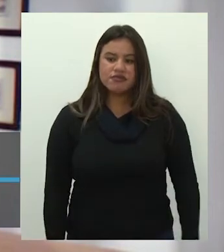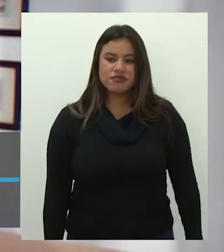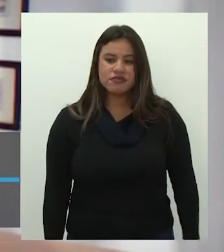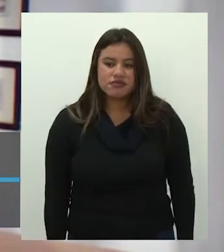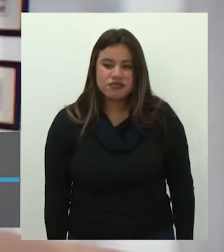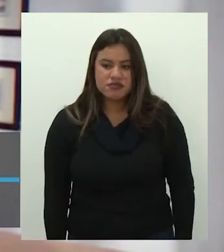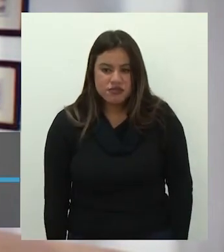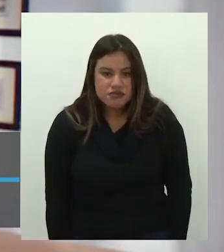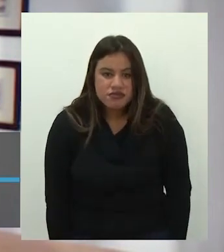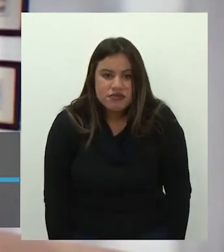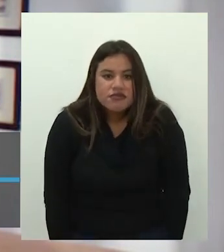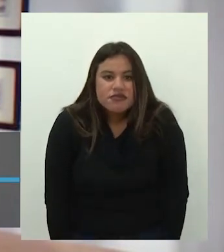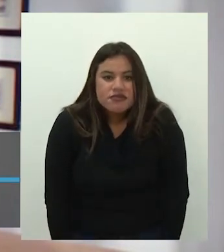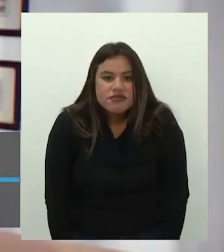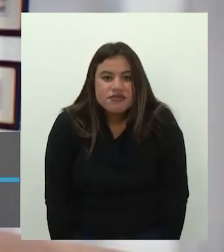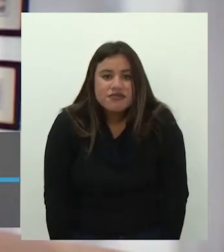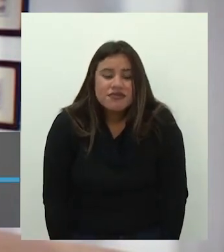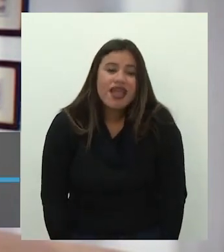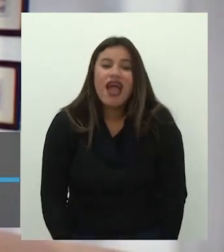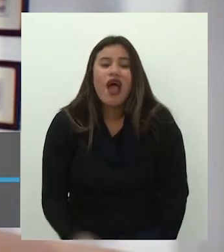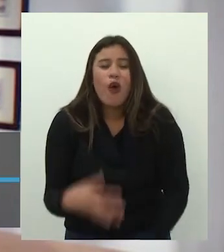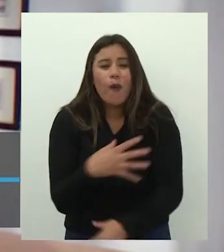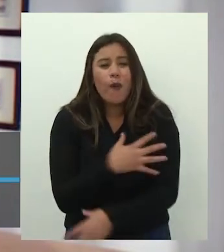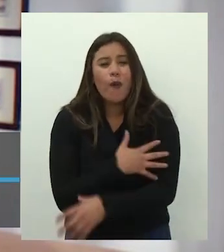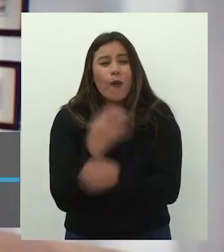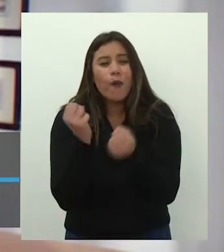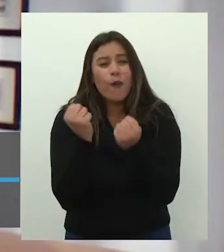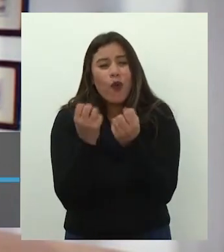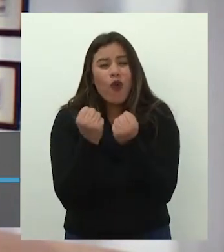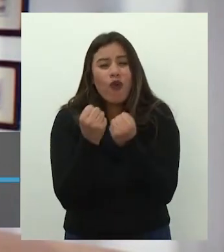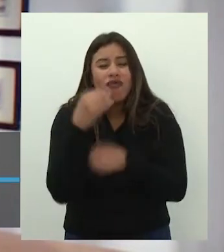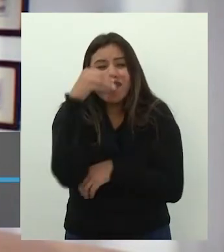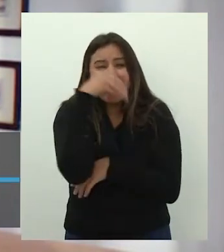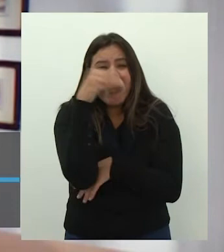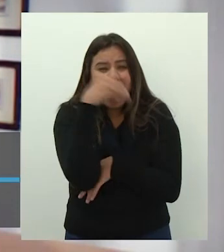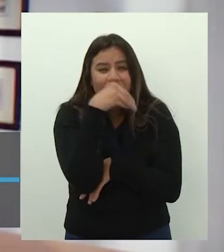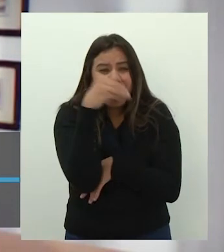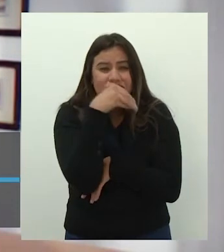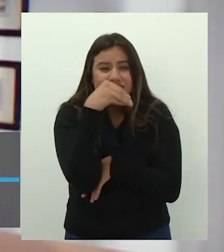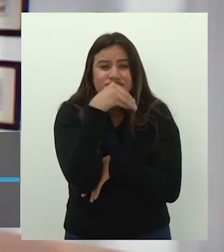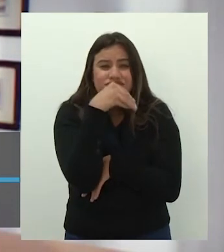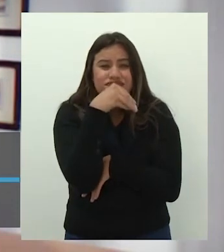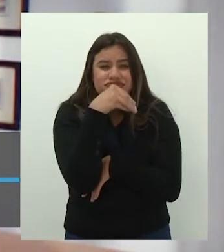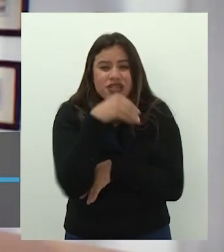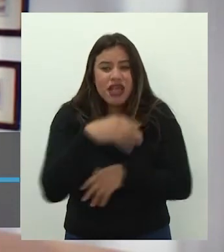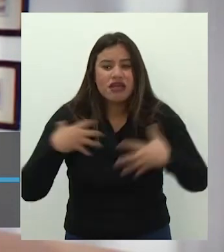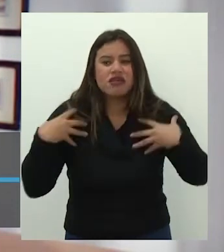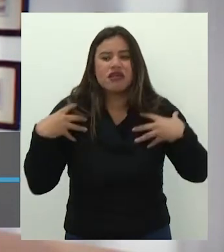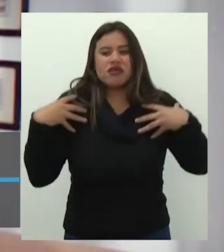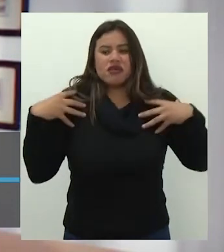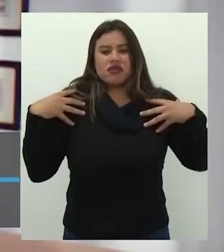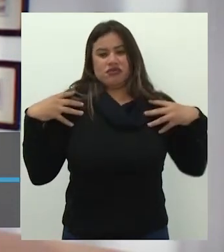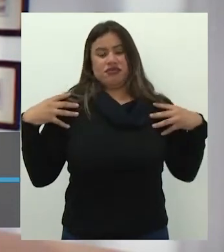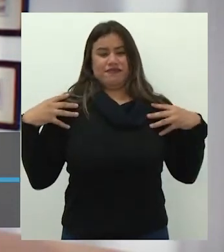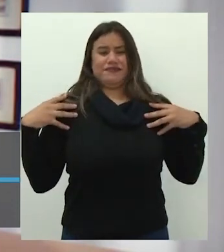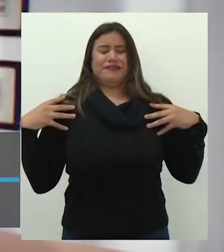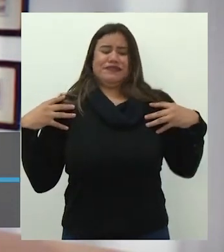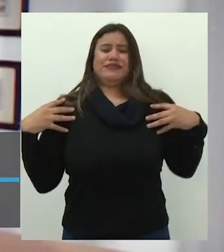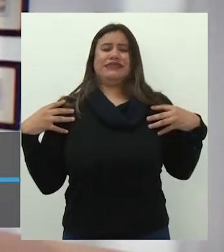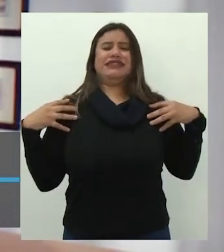o passar do tempo, a musculatura enfraquece. E aí ficar bem ereto, ficar na